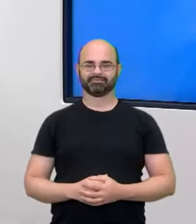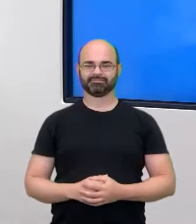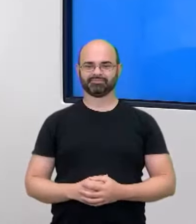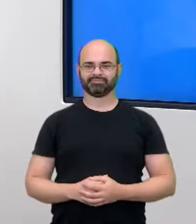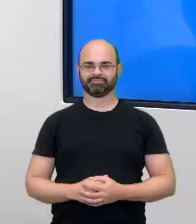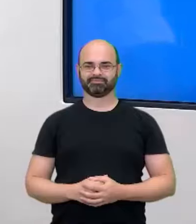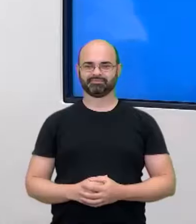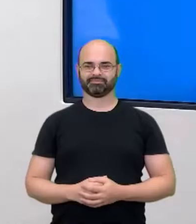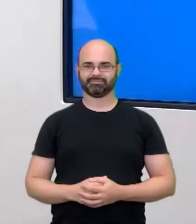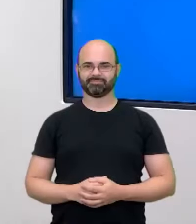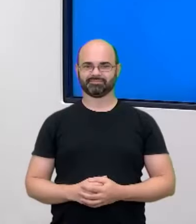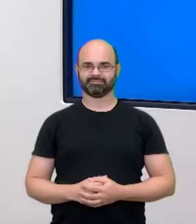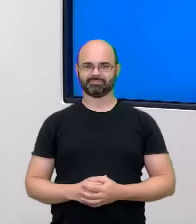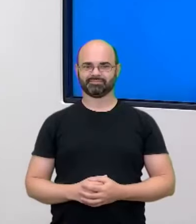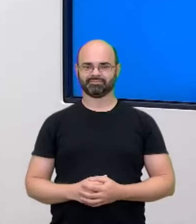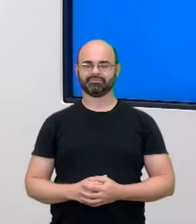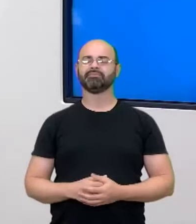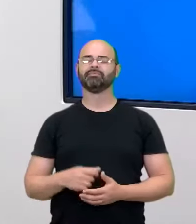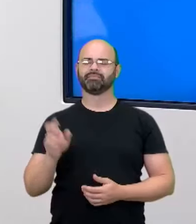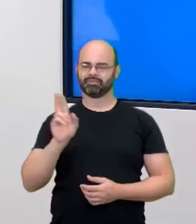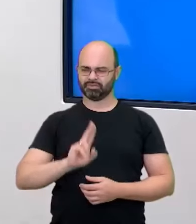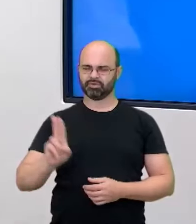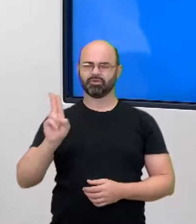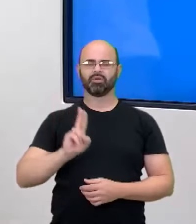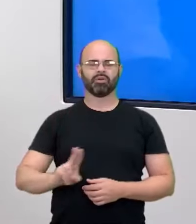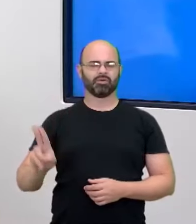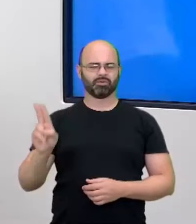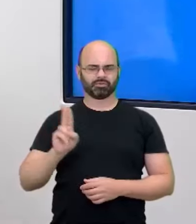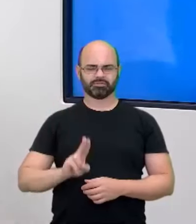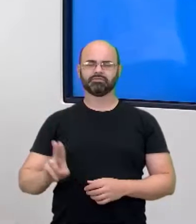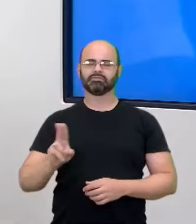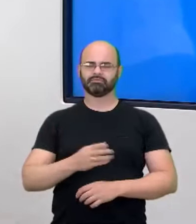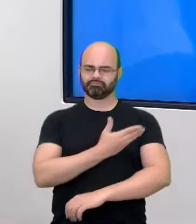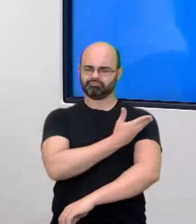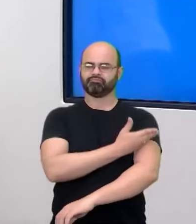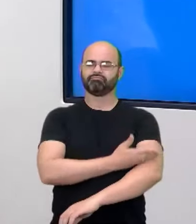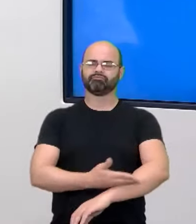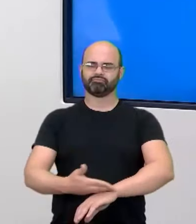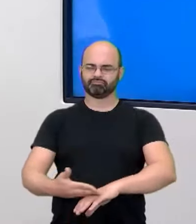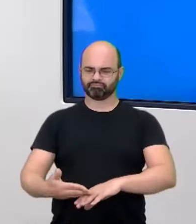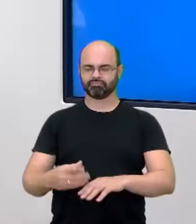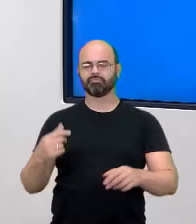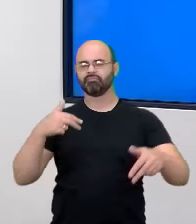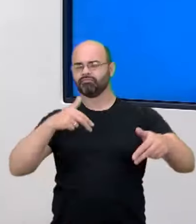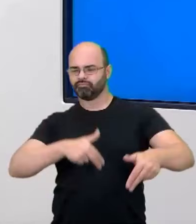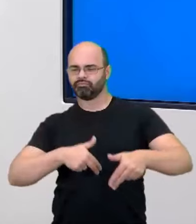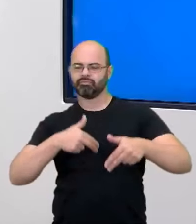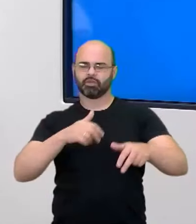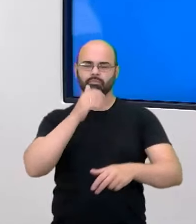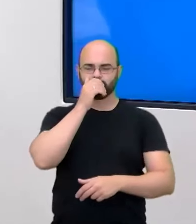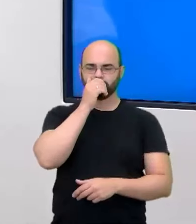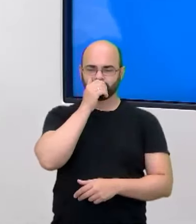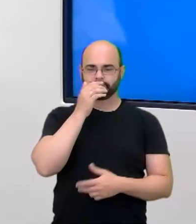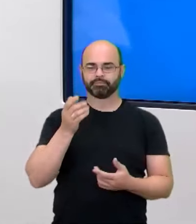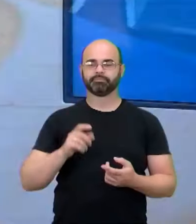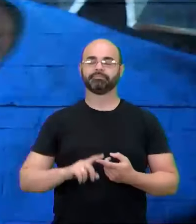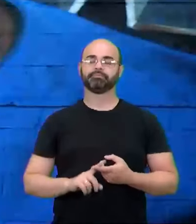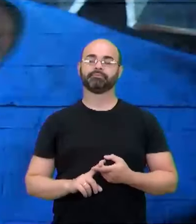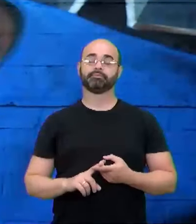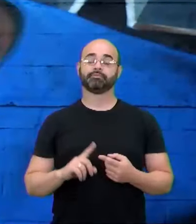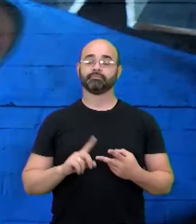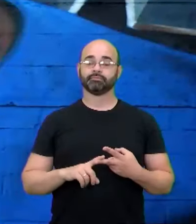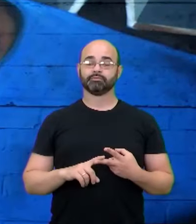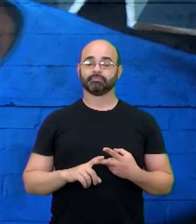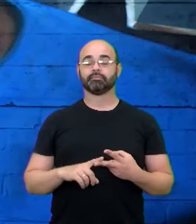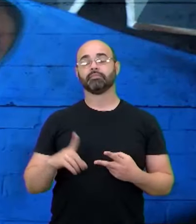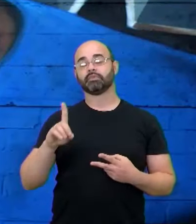que é muito presente aí no mundo aí do hip hop. Nós temos o DJ e nós temos a